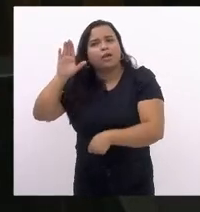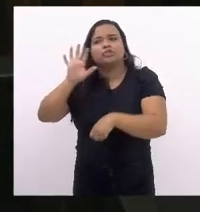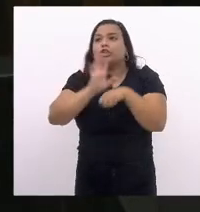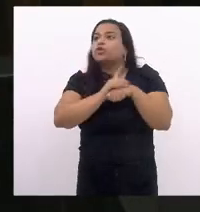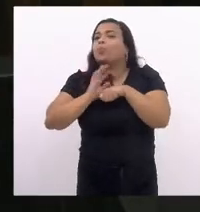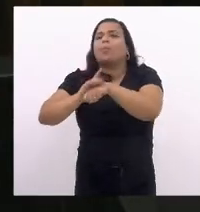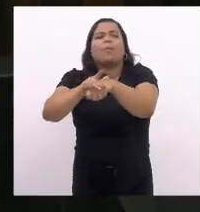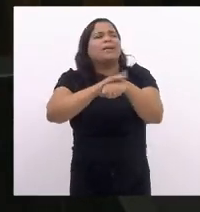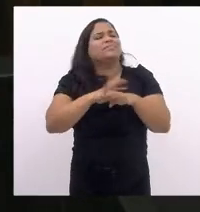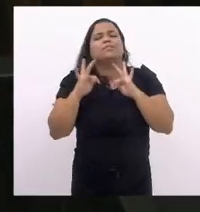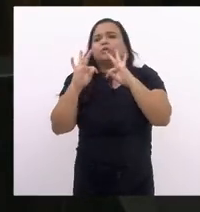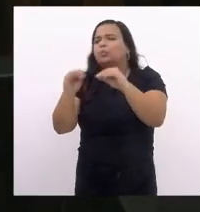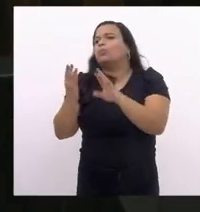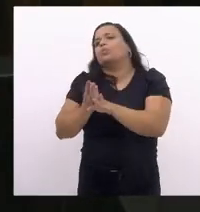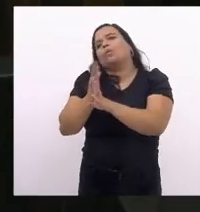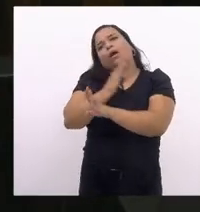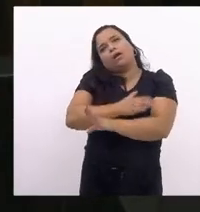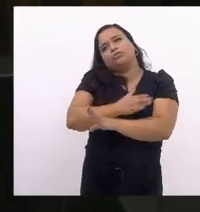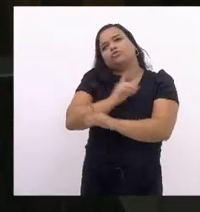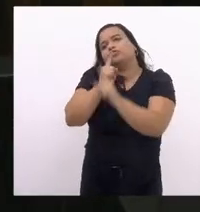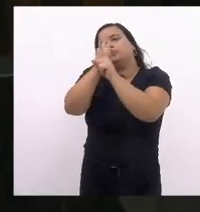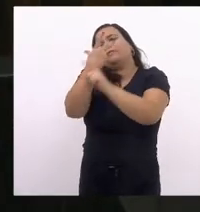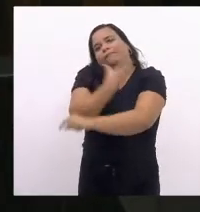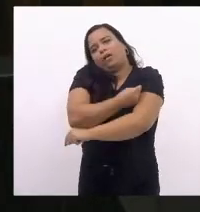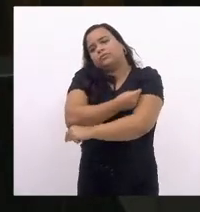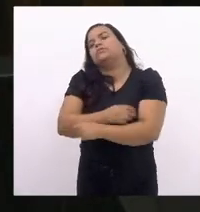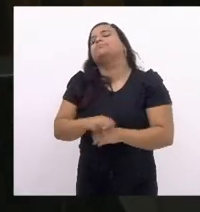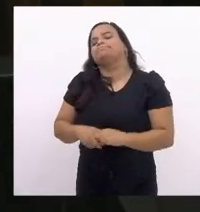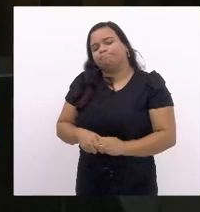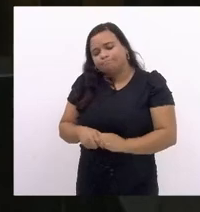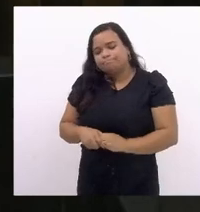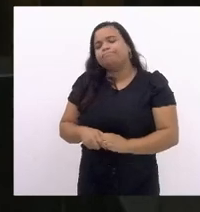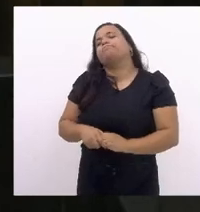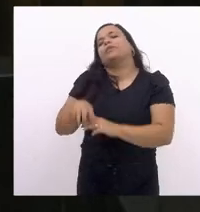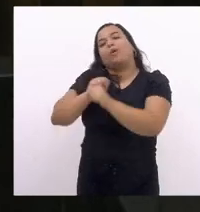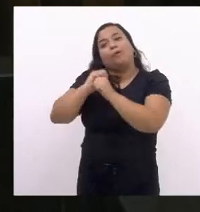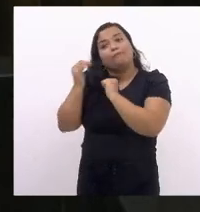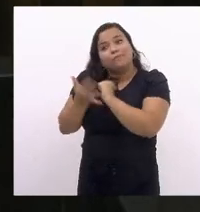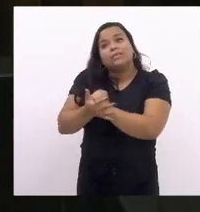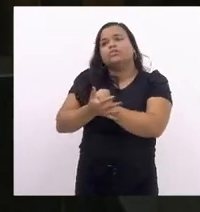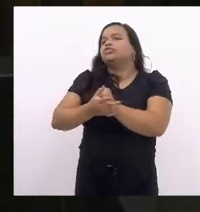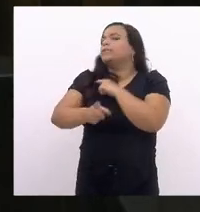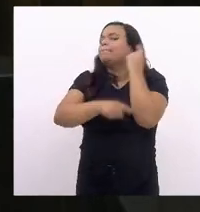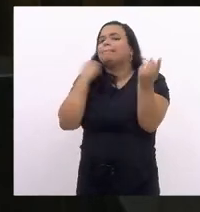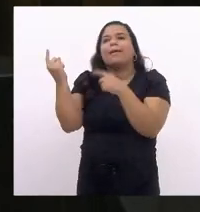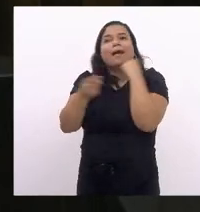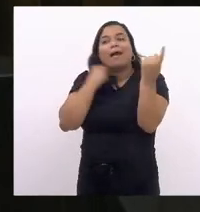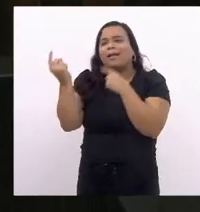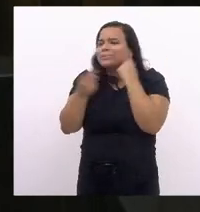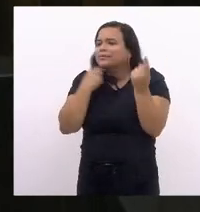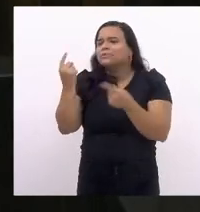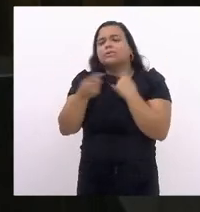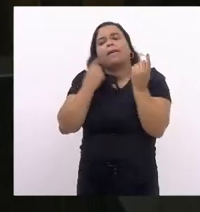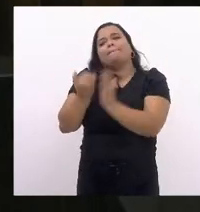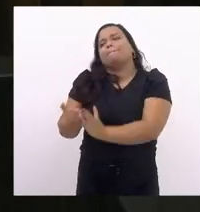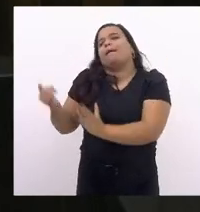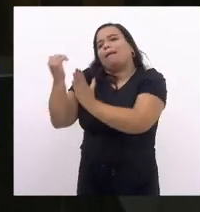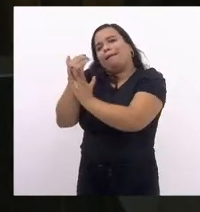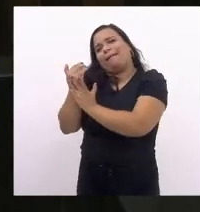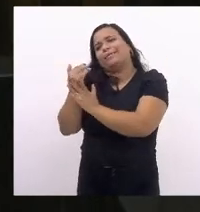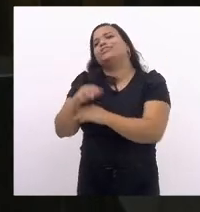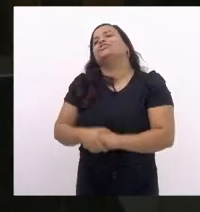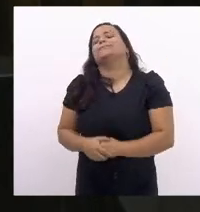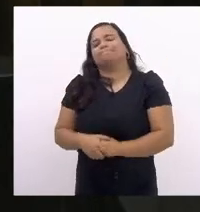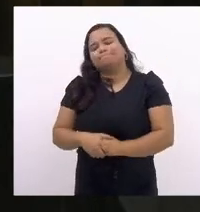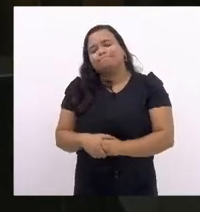recentes antes da descoberta da vacina. A Covid matou mais do que todas as doenças recentes antes da descoberta